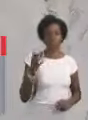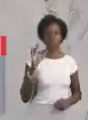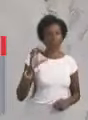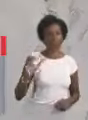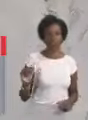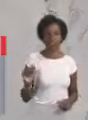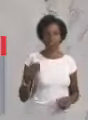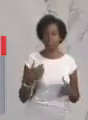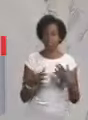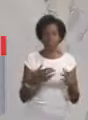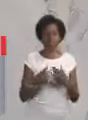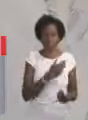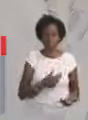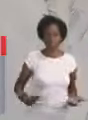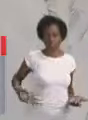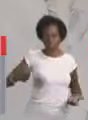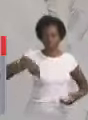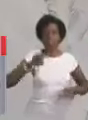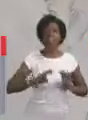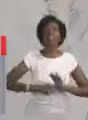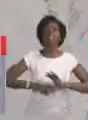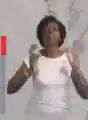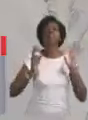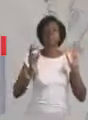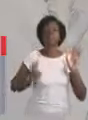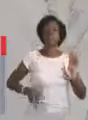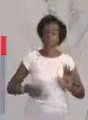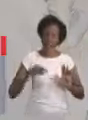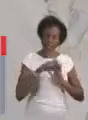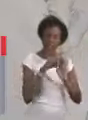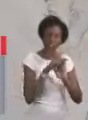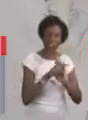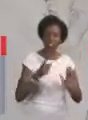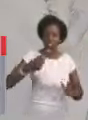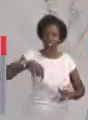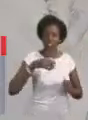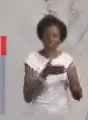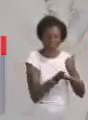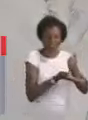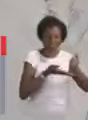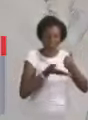governo porque nós temos Independência que sempre fiscalizamos Nós não somos aqui base aliada